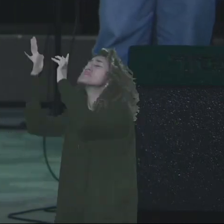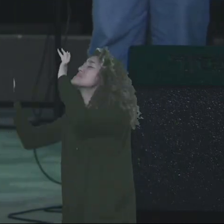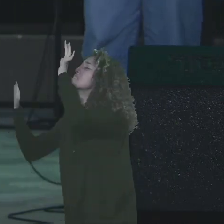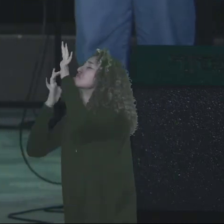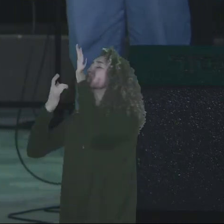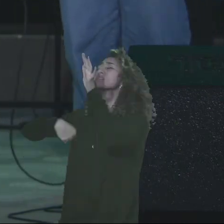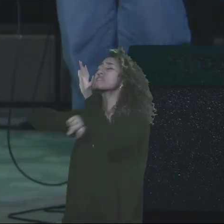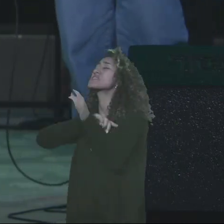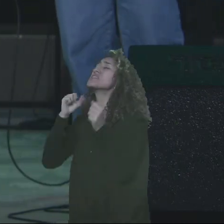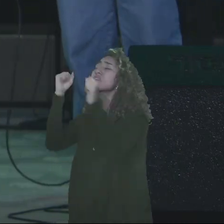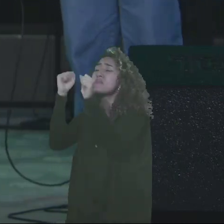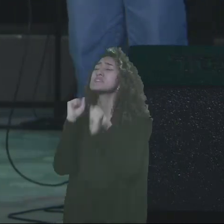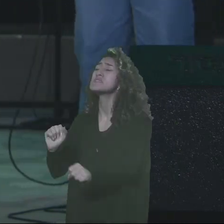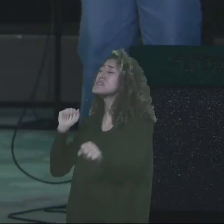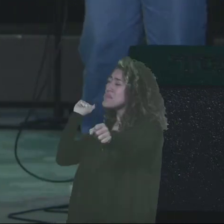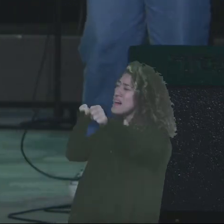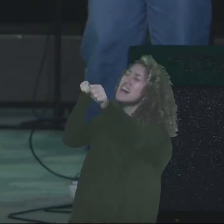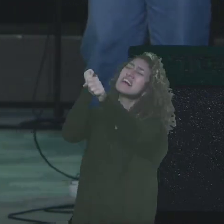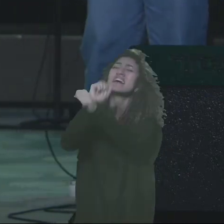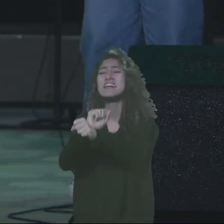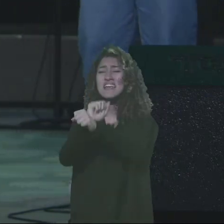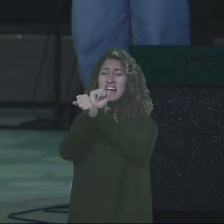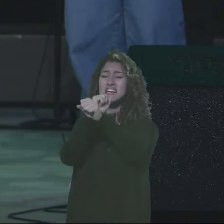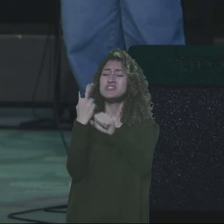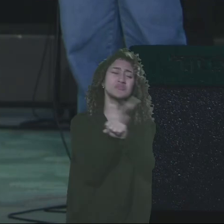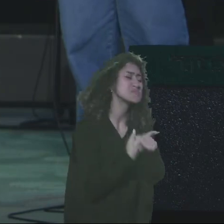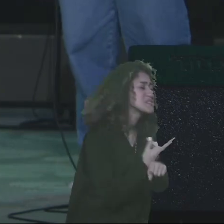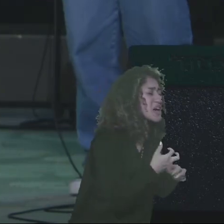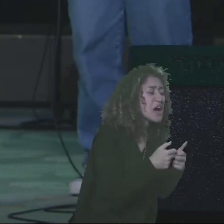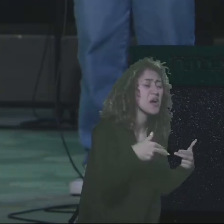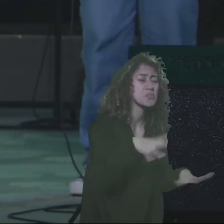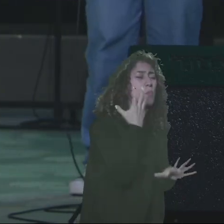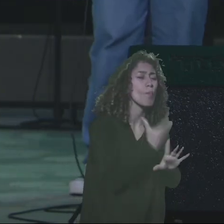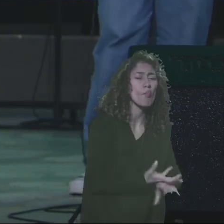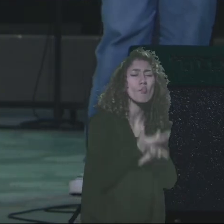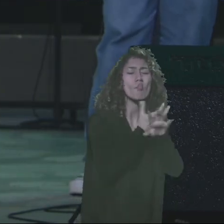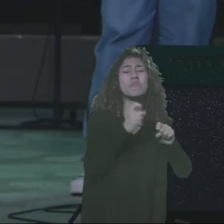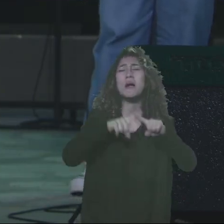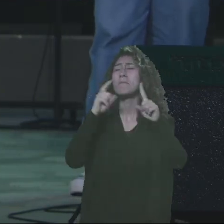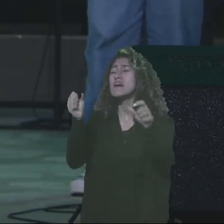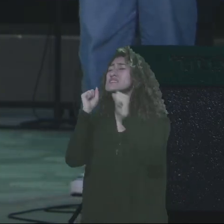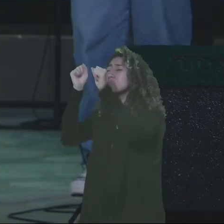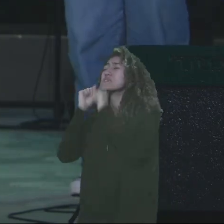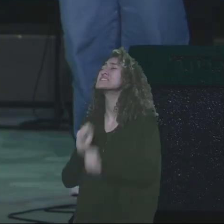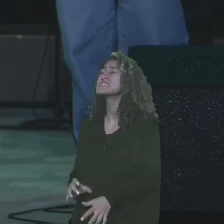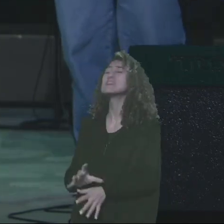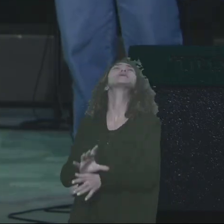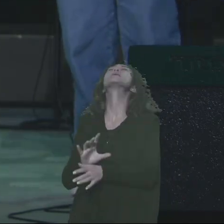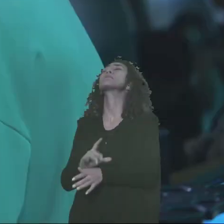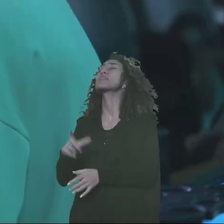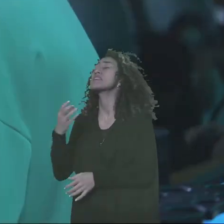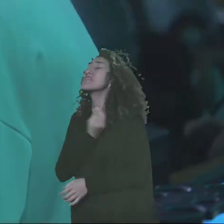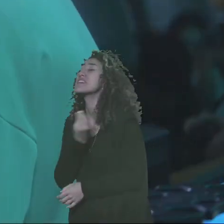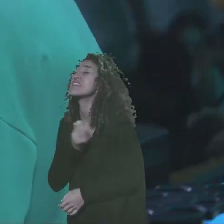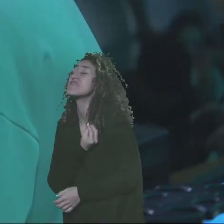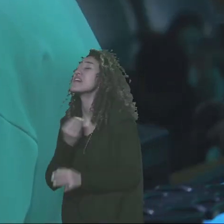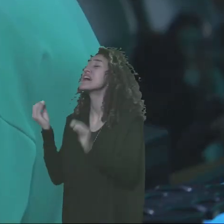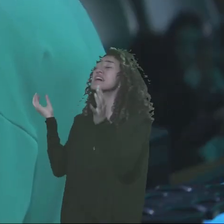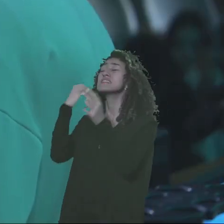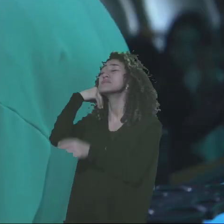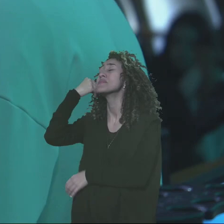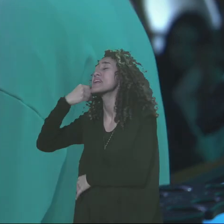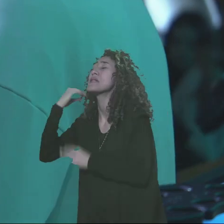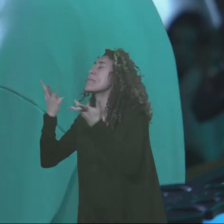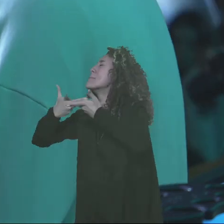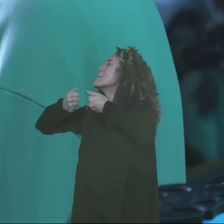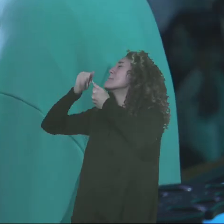possamos parar de colecionar as nossas conchas e possamos colecionar momentos indescritíveis na Sua